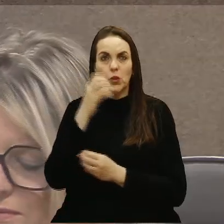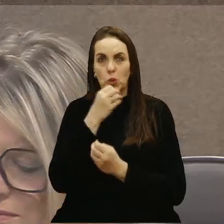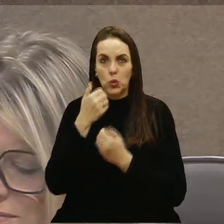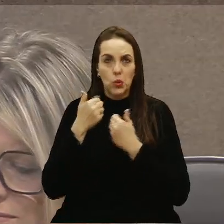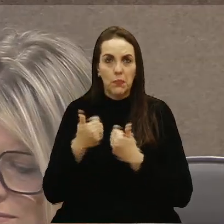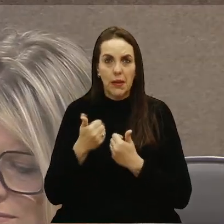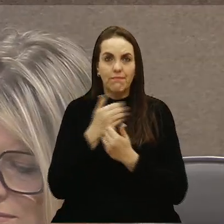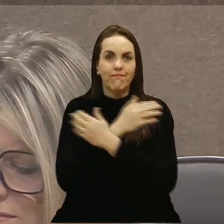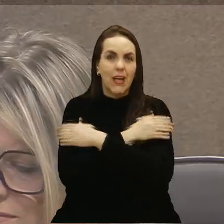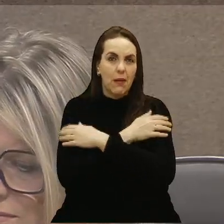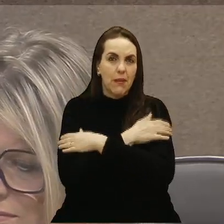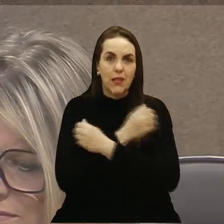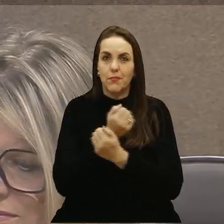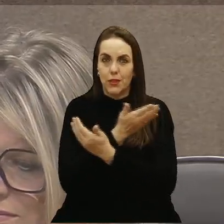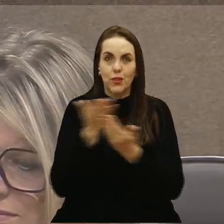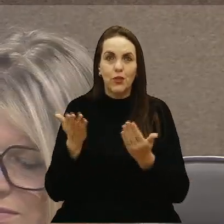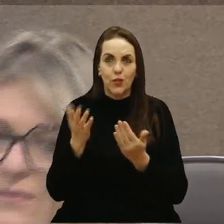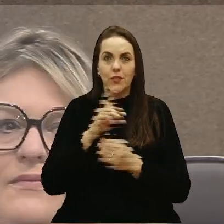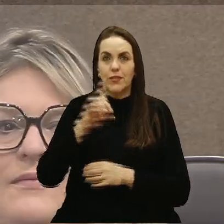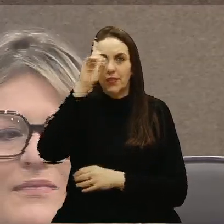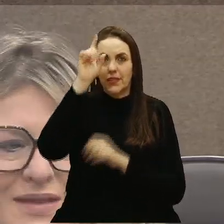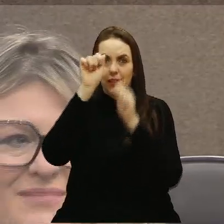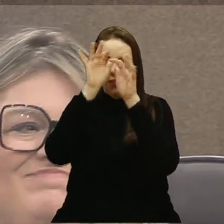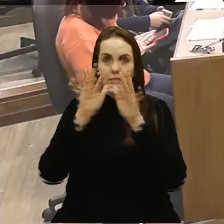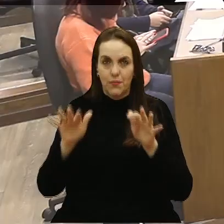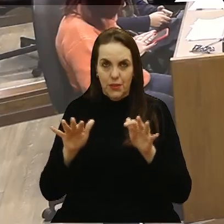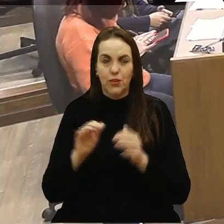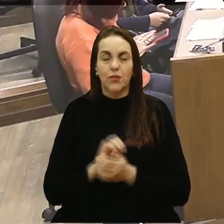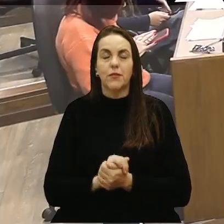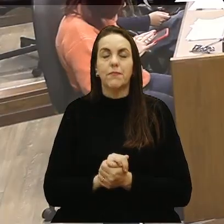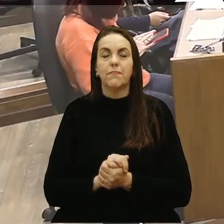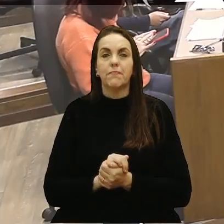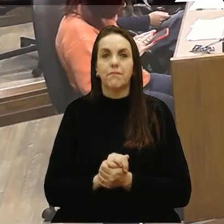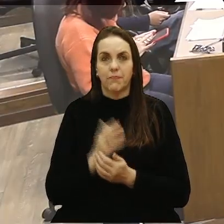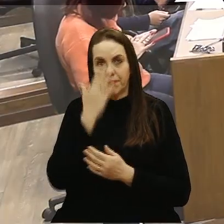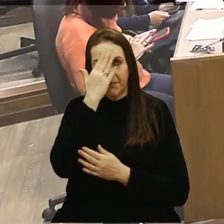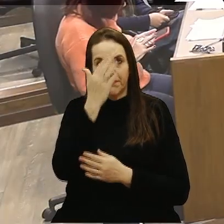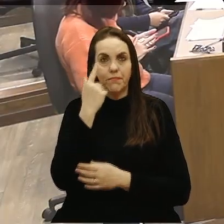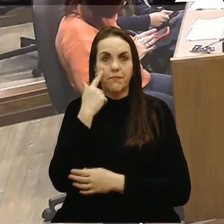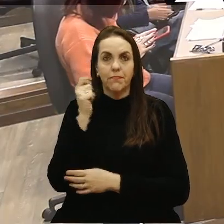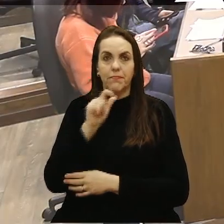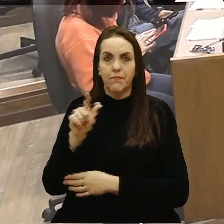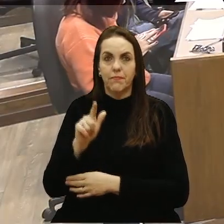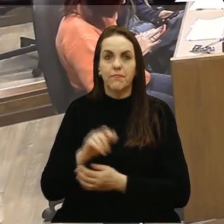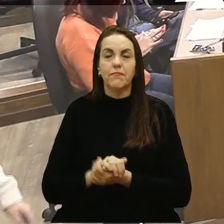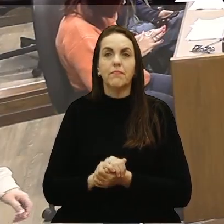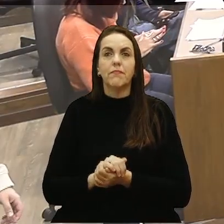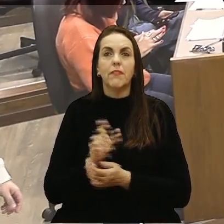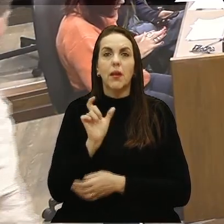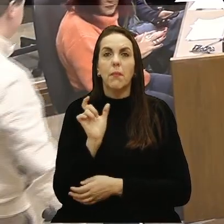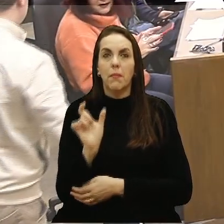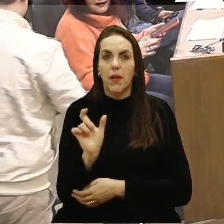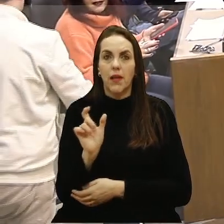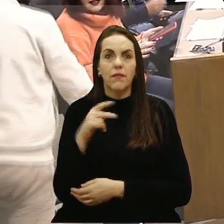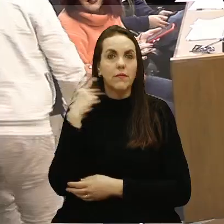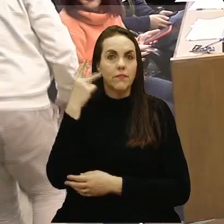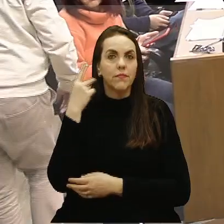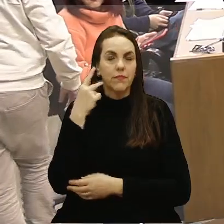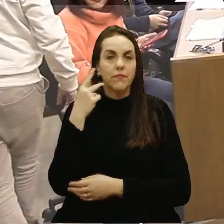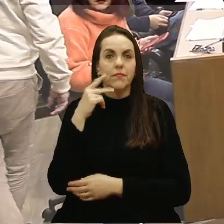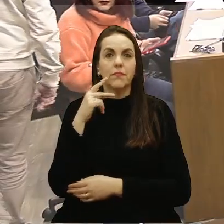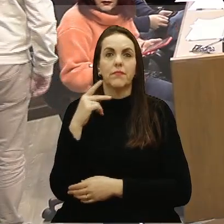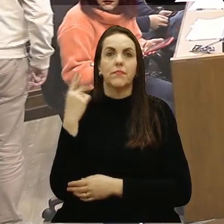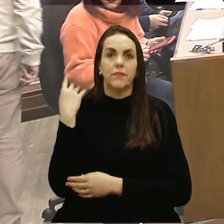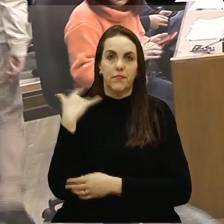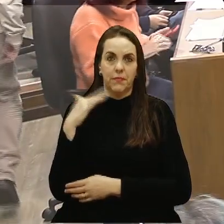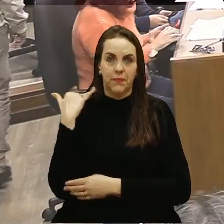manda um abraço para todos. Que Deus abençoe a todos. Amém. Obrigado, vereador Mauro. Com a palavra, a vereadora Andressa Marques.